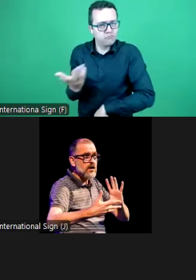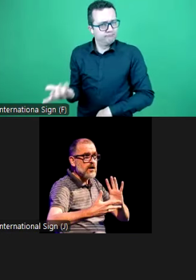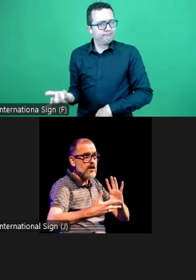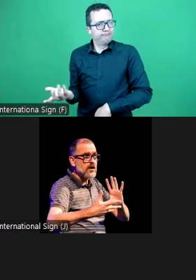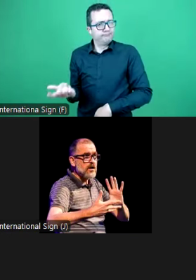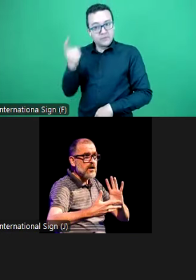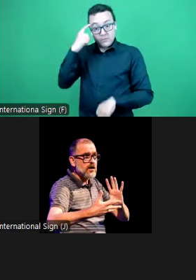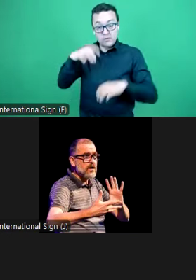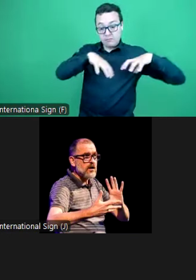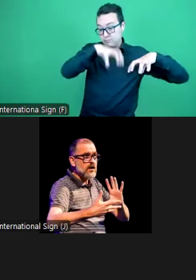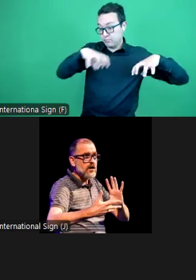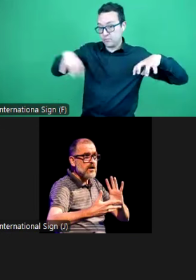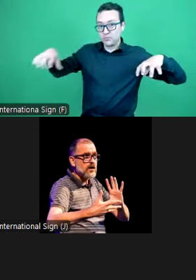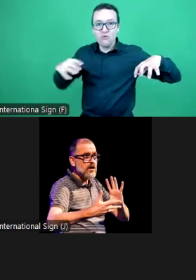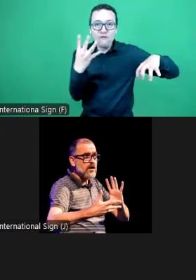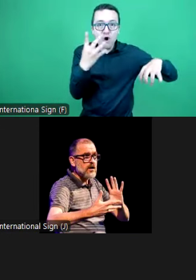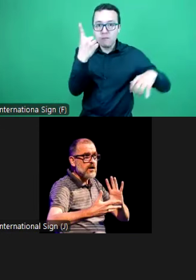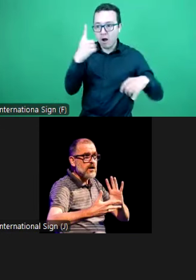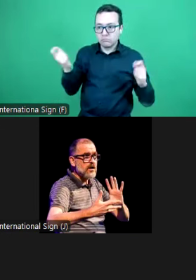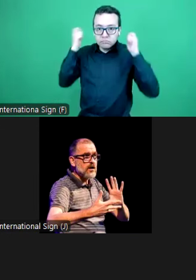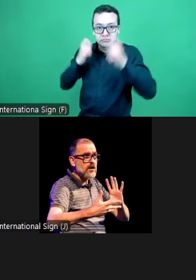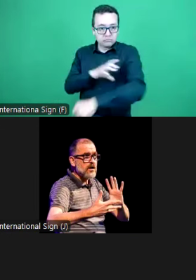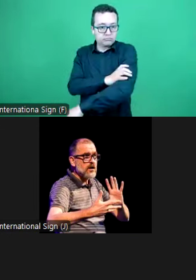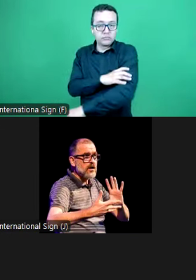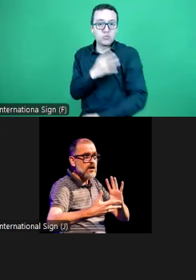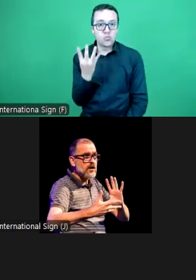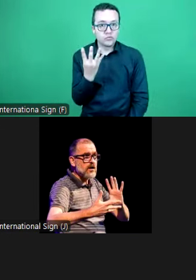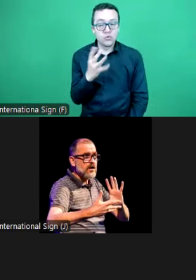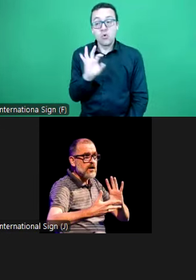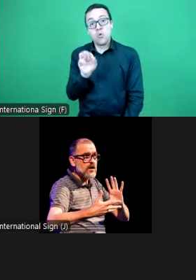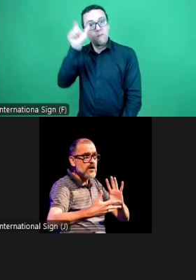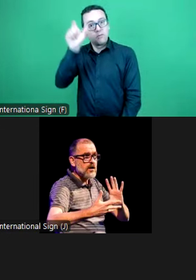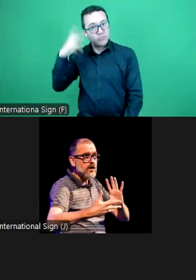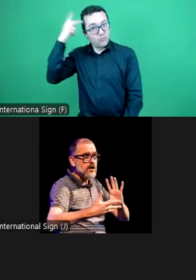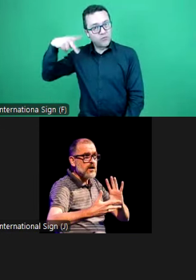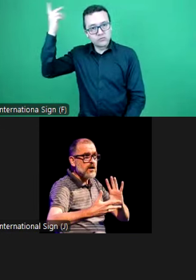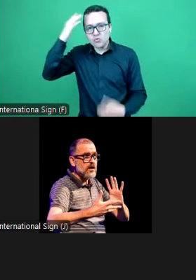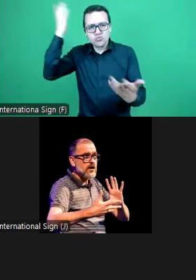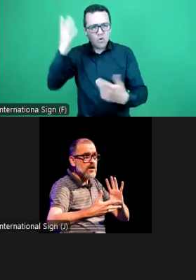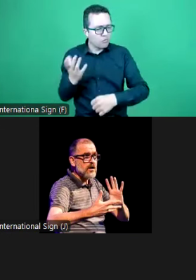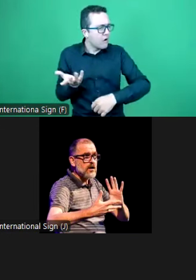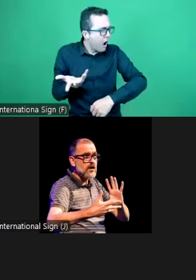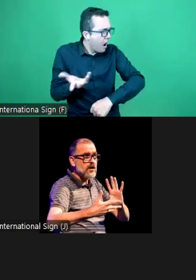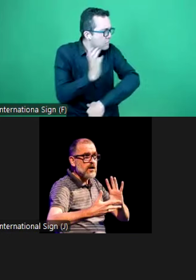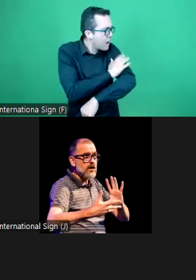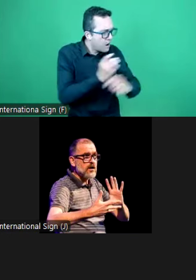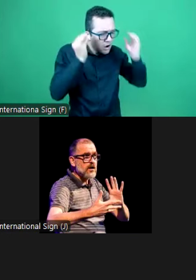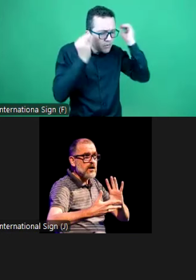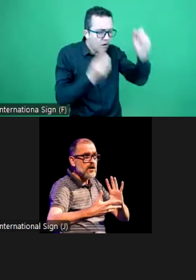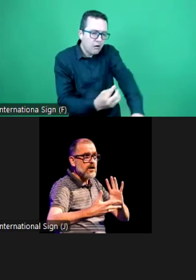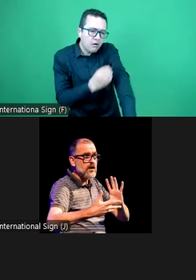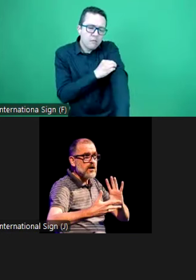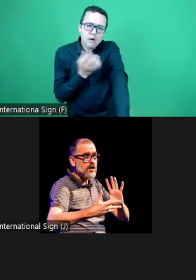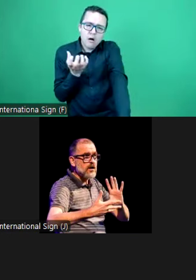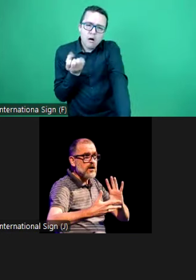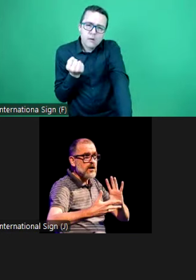saúde e os profissionais de saúde não conhecem a técnica de pressão arterial e